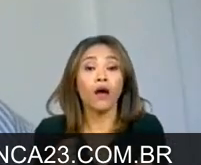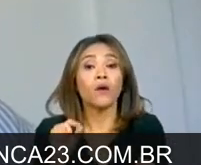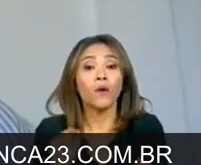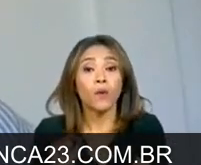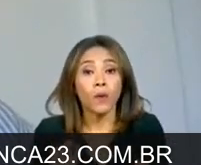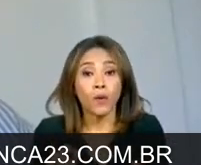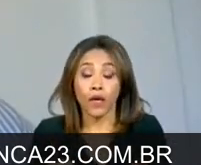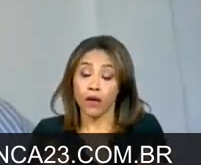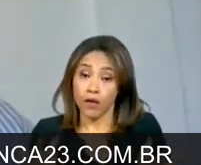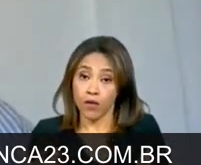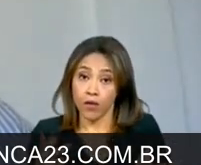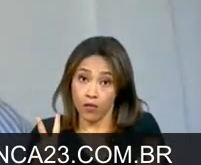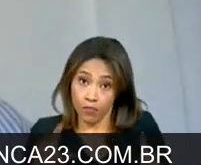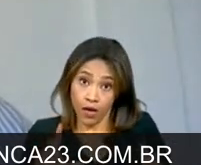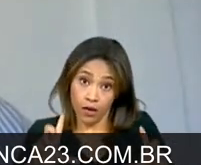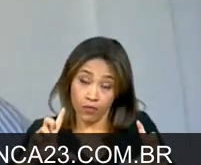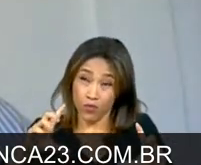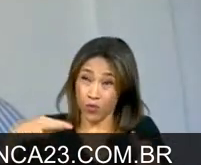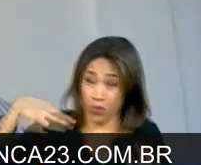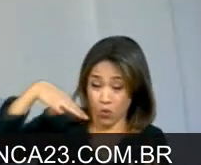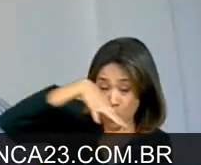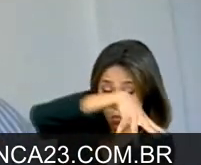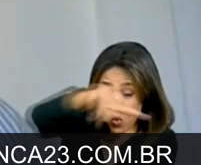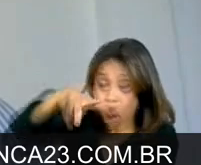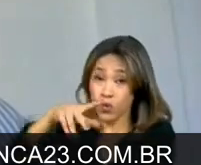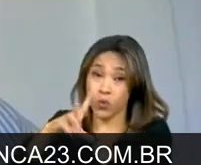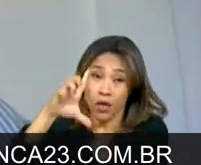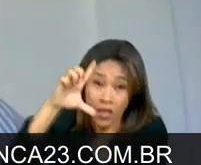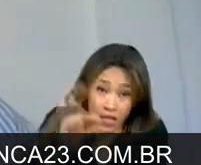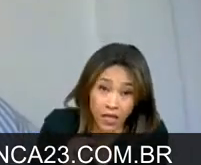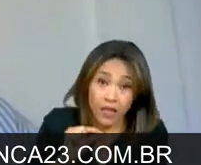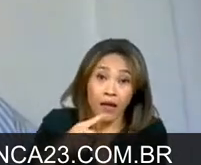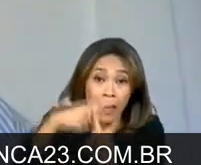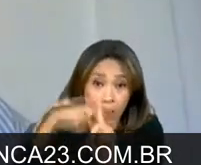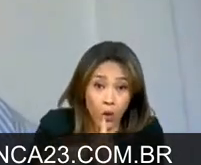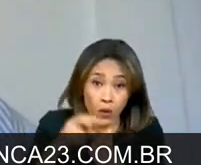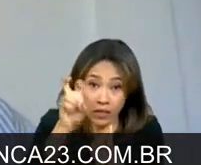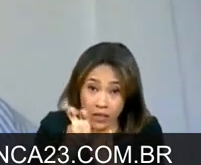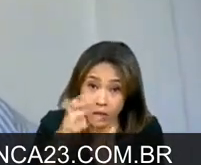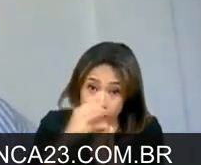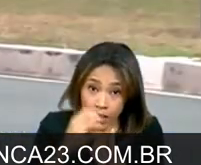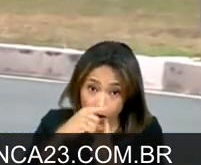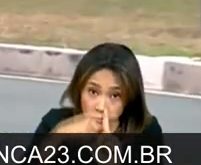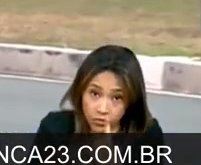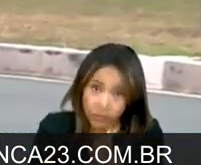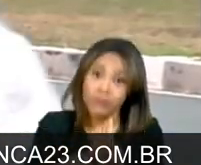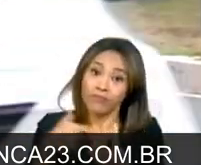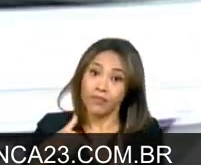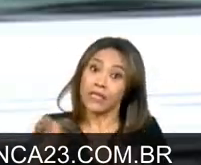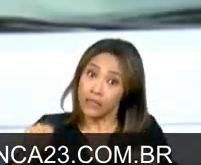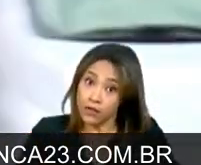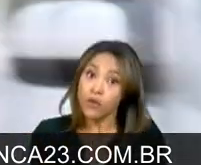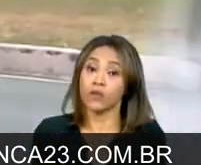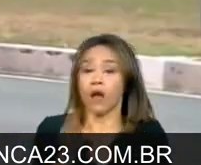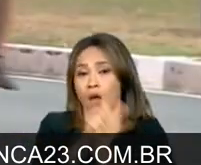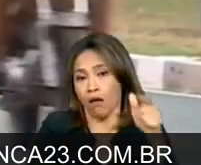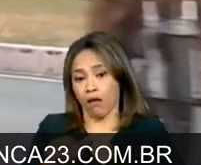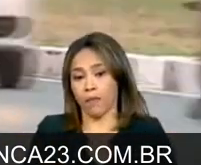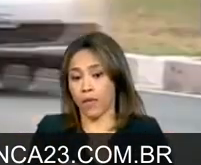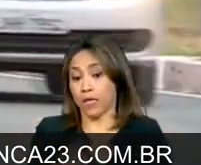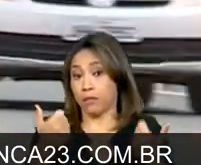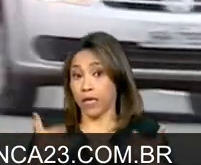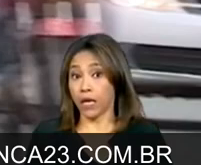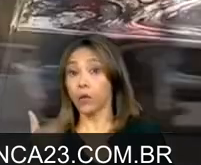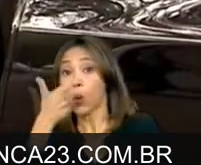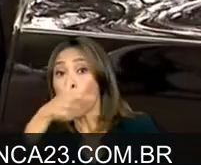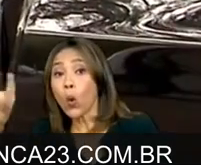limitar a temperatura global em menos de 1,5 graus Celsius estão sendo insuficientes. Trabalhadores independentes, como